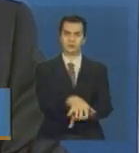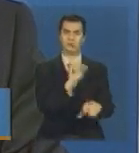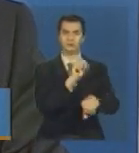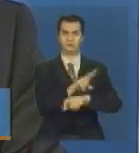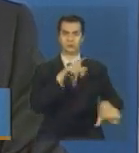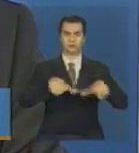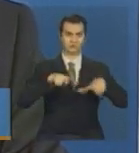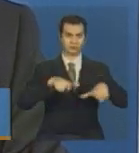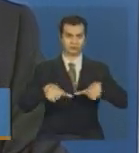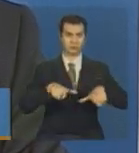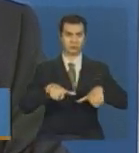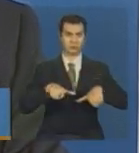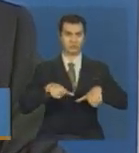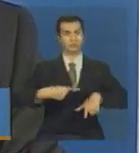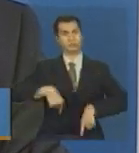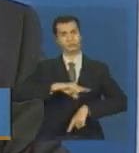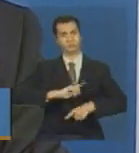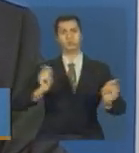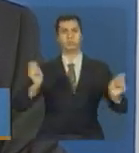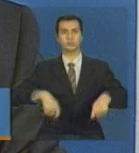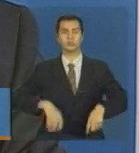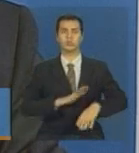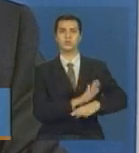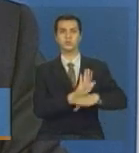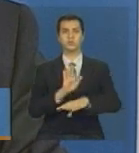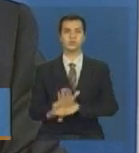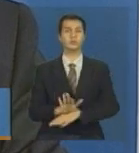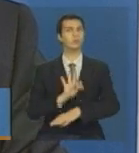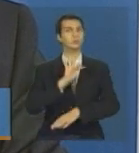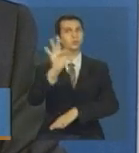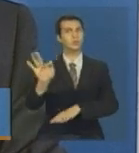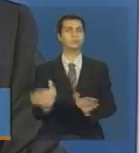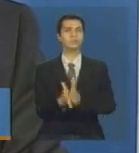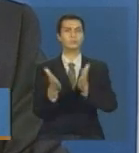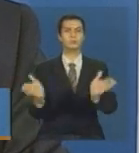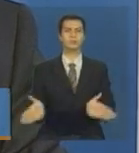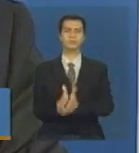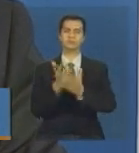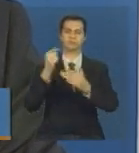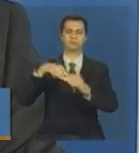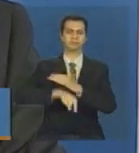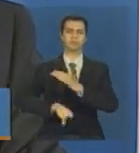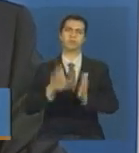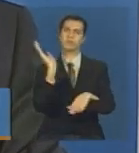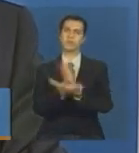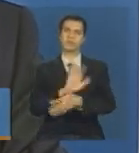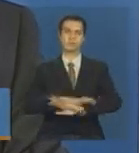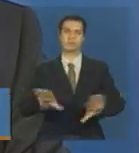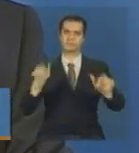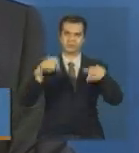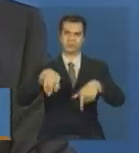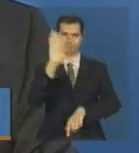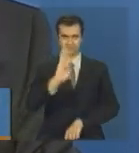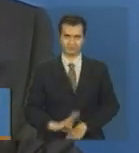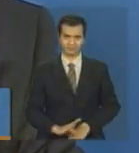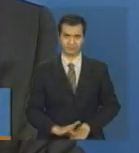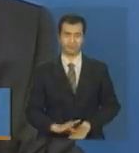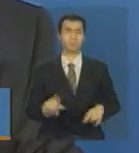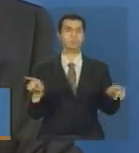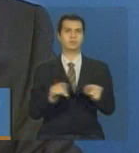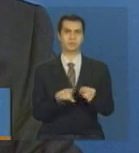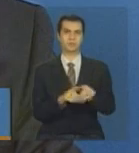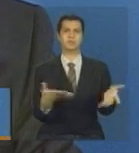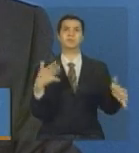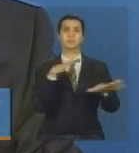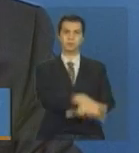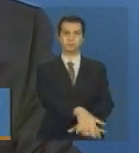com que nós possamos erradicar a miséria no Brasil. Além disto, a inclusão produtiva conta também com